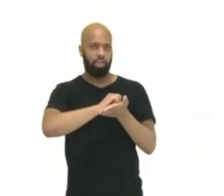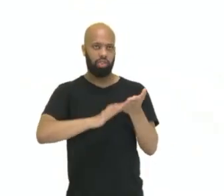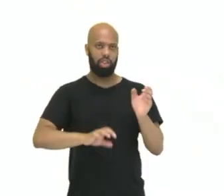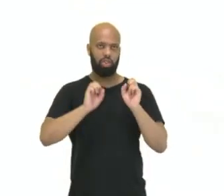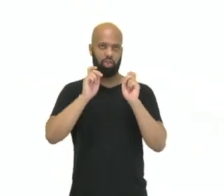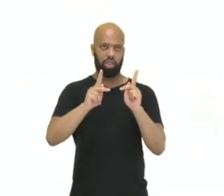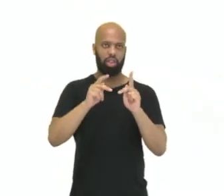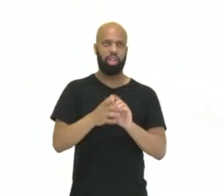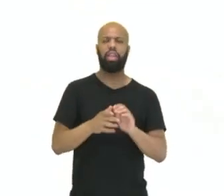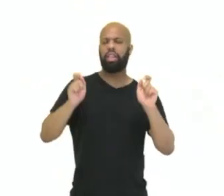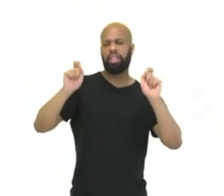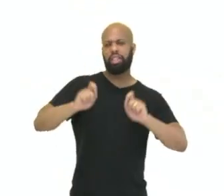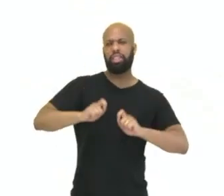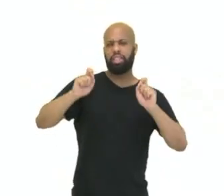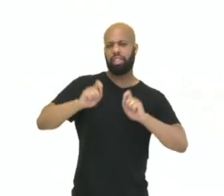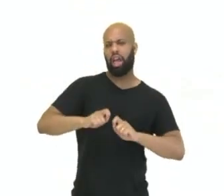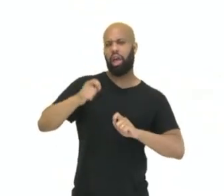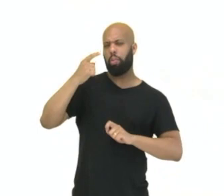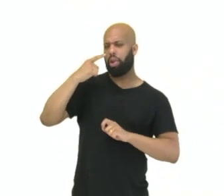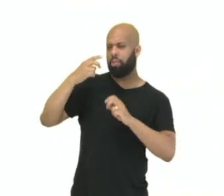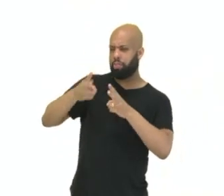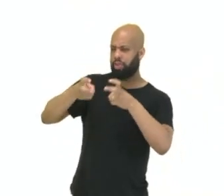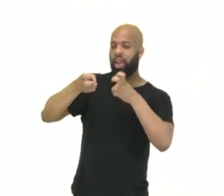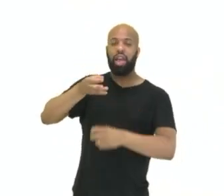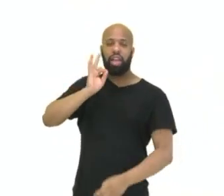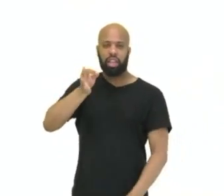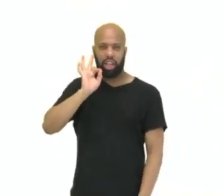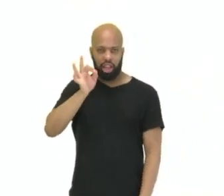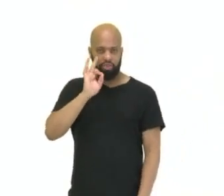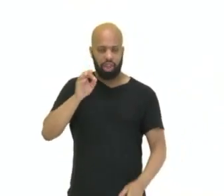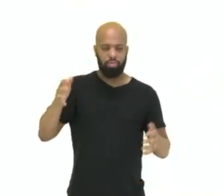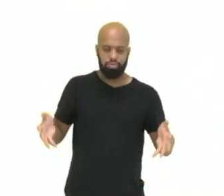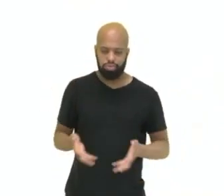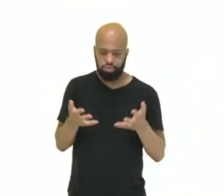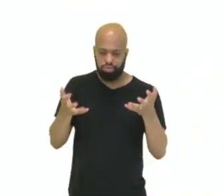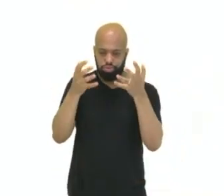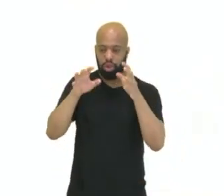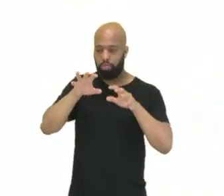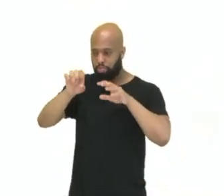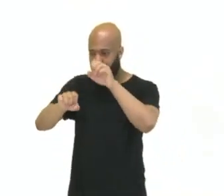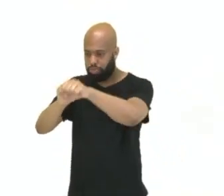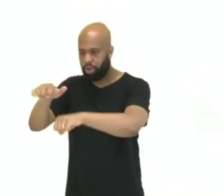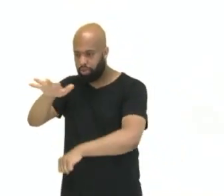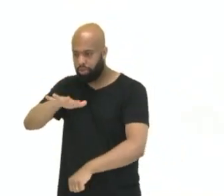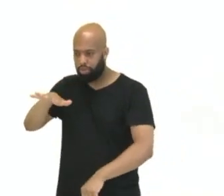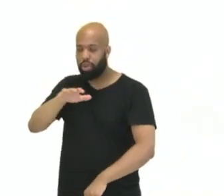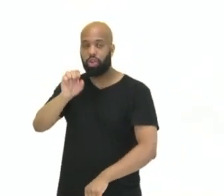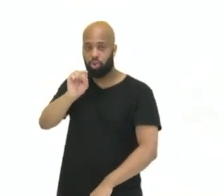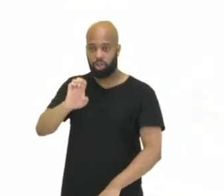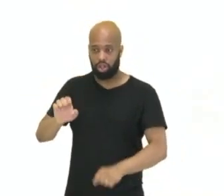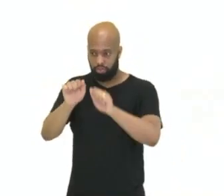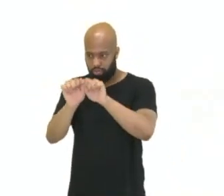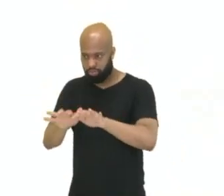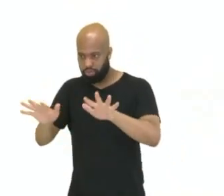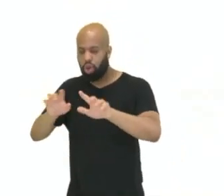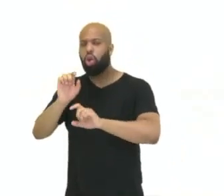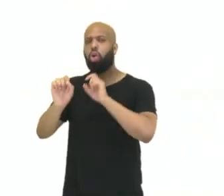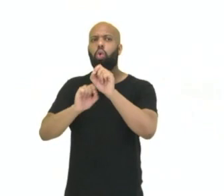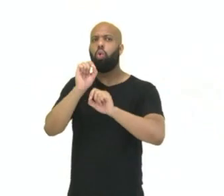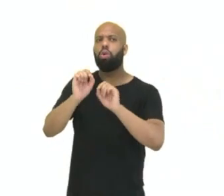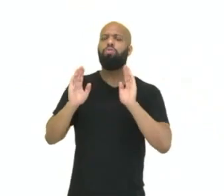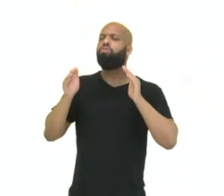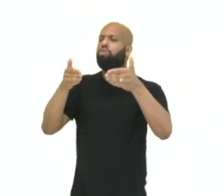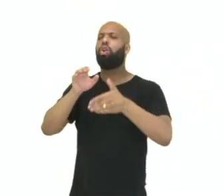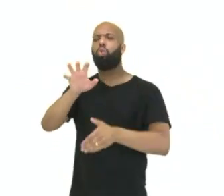atividade. É possível dizer que a cafeicultura contribuiu para a ocupação do Sudeste. Qual a direção dessa